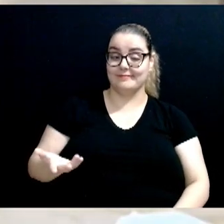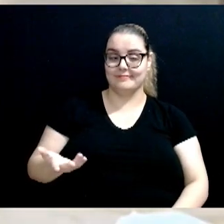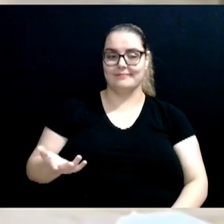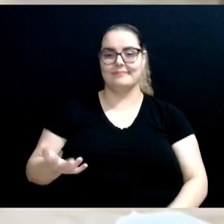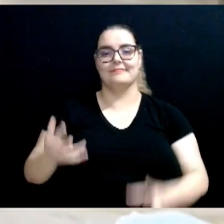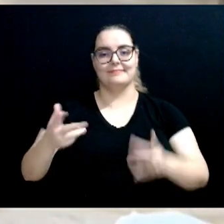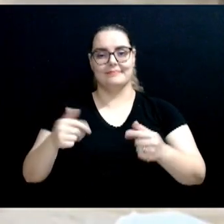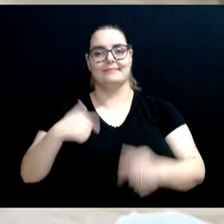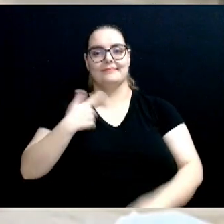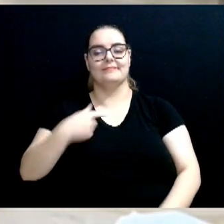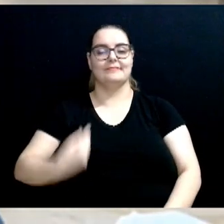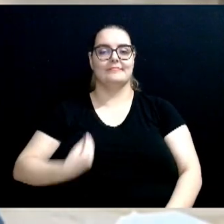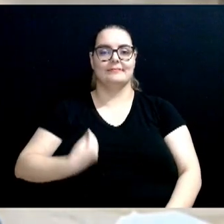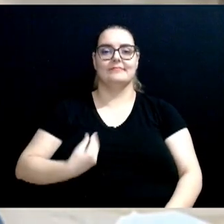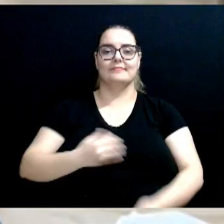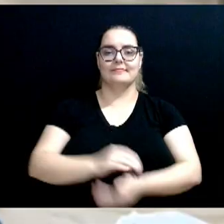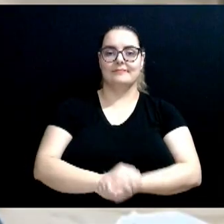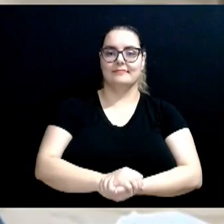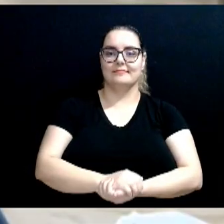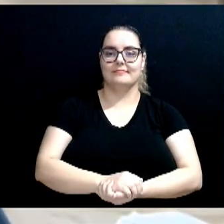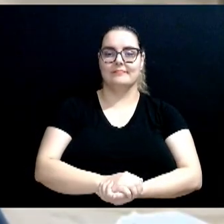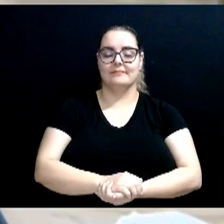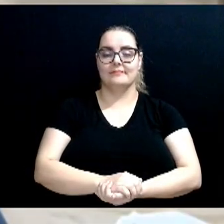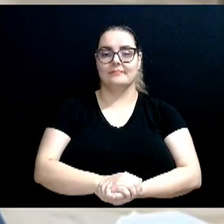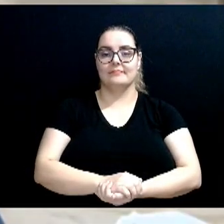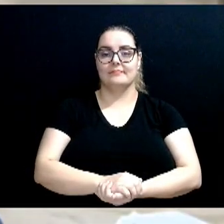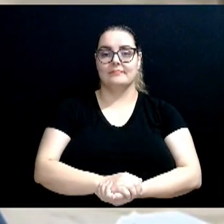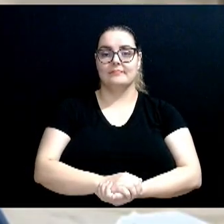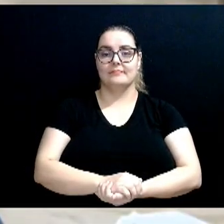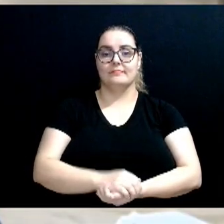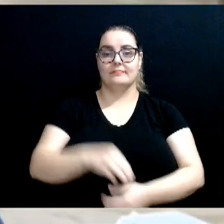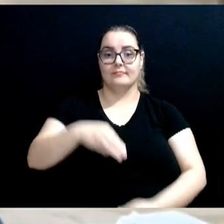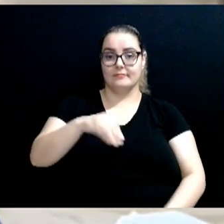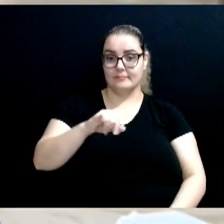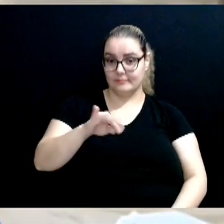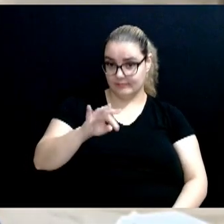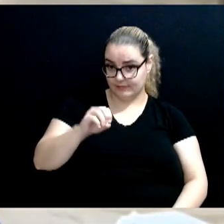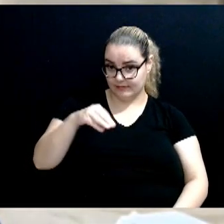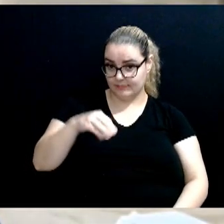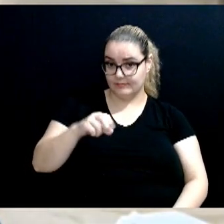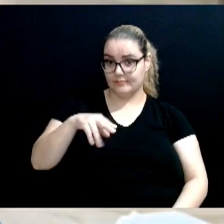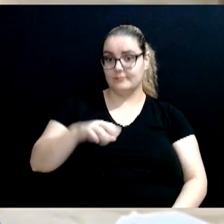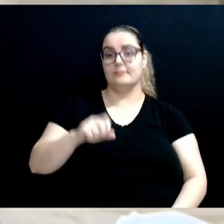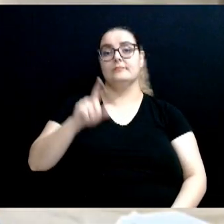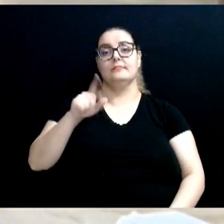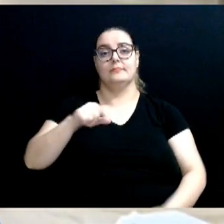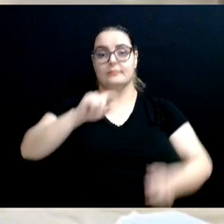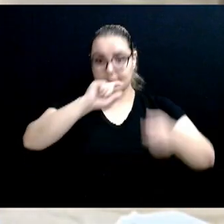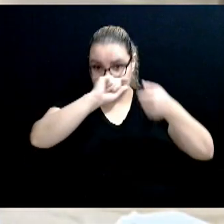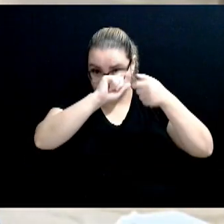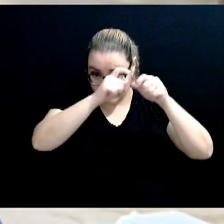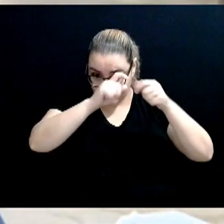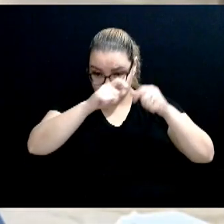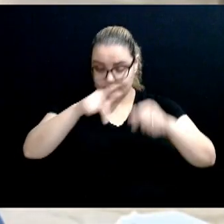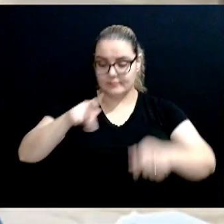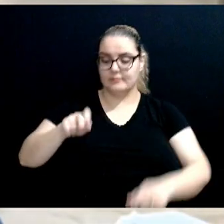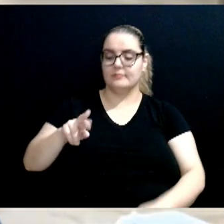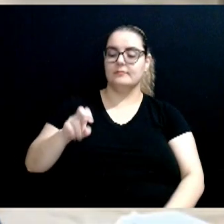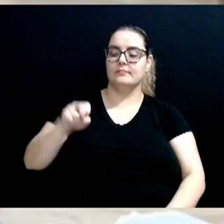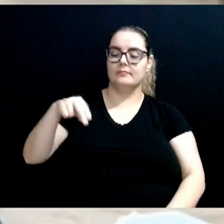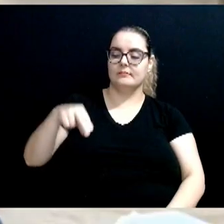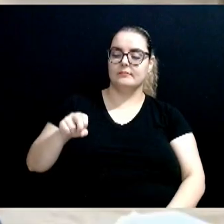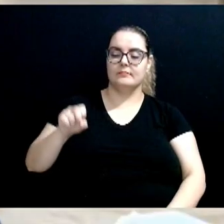né? Uhum. Então, a mitomania, ela é um transtorno de personalidade, tá?